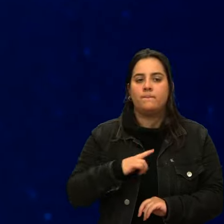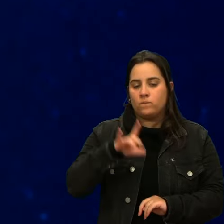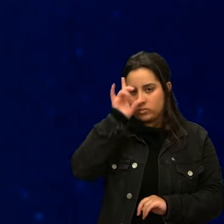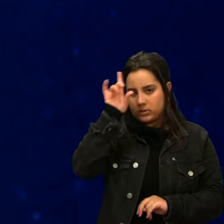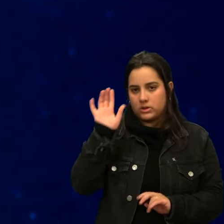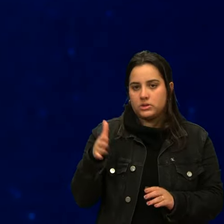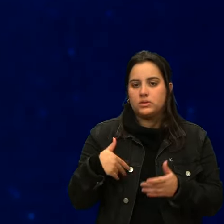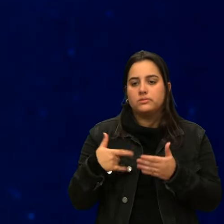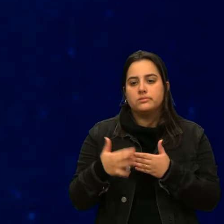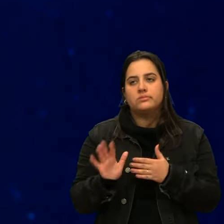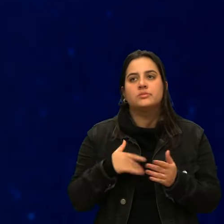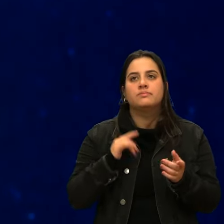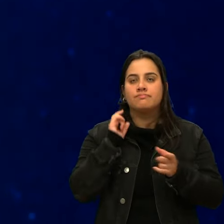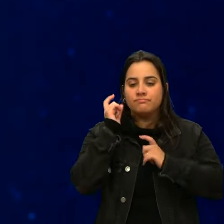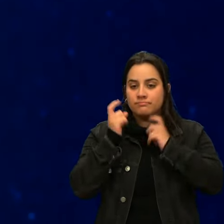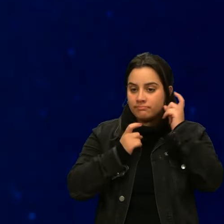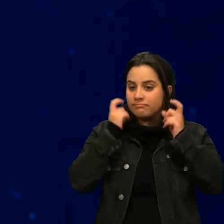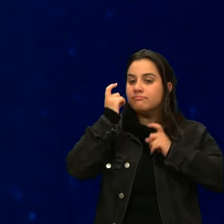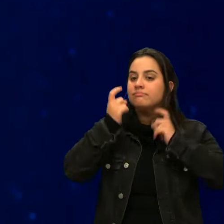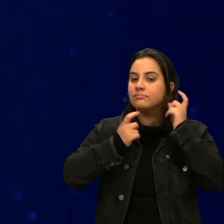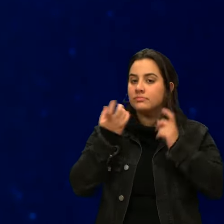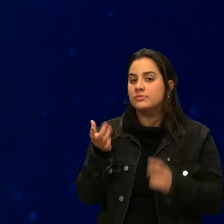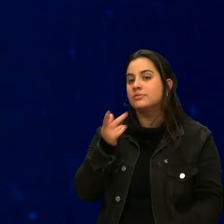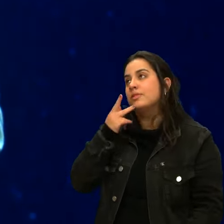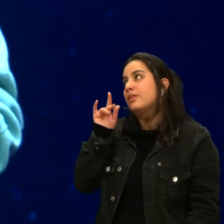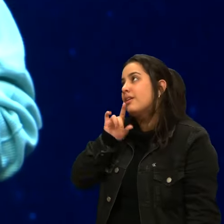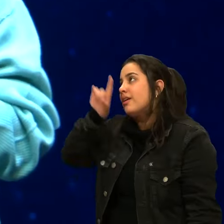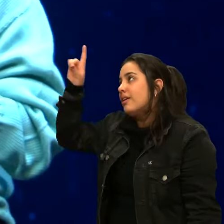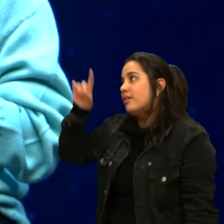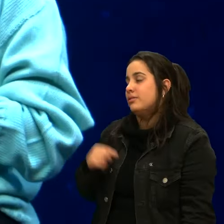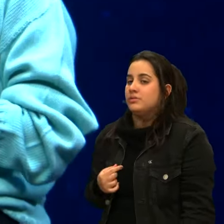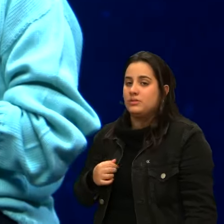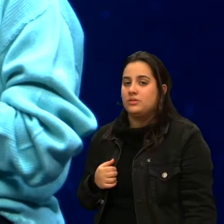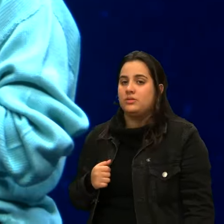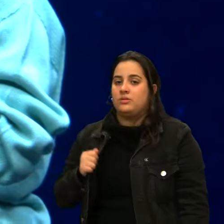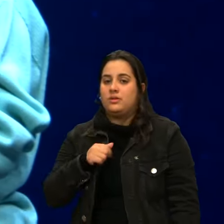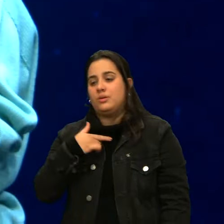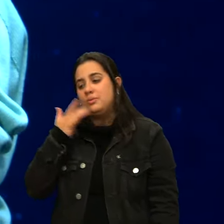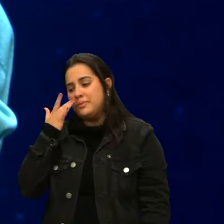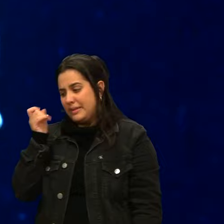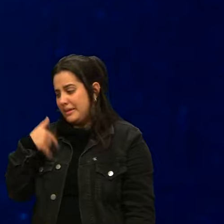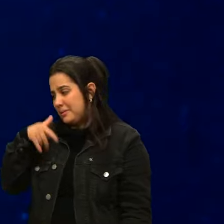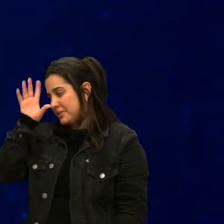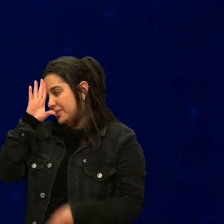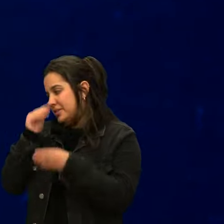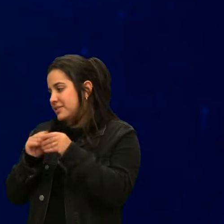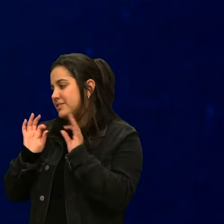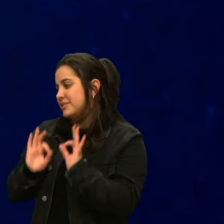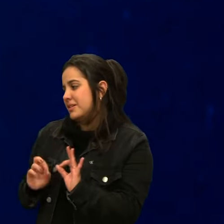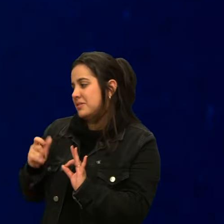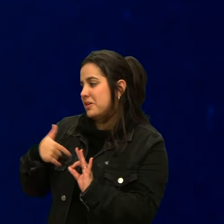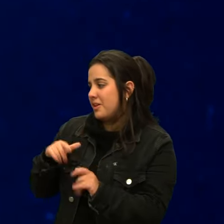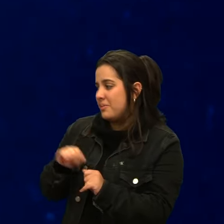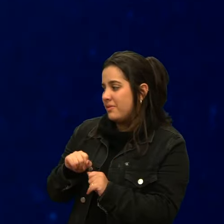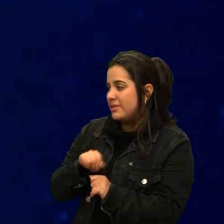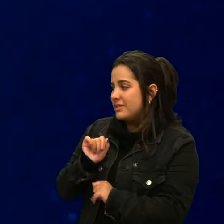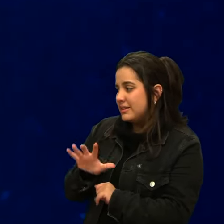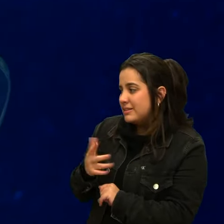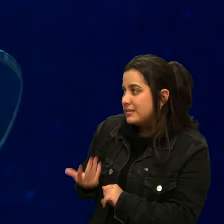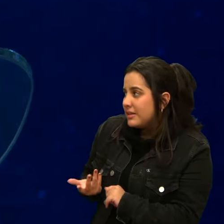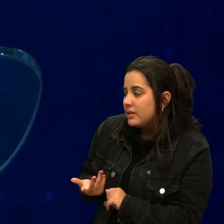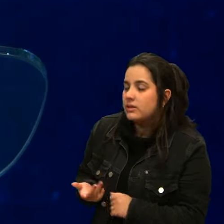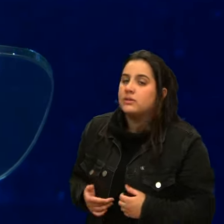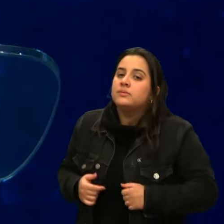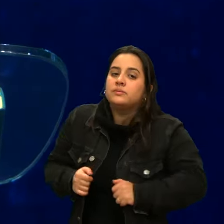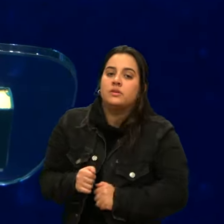e eu estava preocupada, e eu me preocupei e falei, Deus, eu não sei, será que eu entendi certo? Será que era para eu ter feito isso? E eu lembro que eu fui